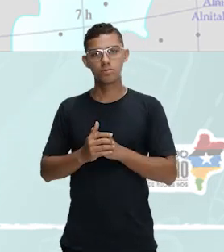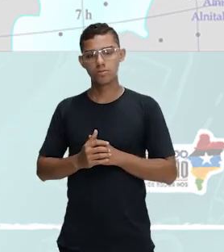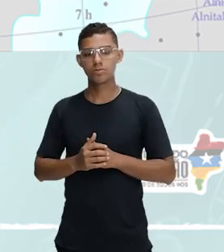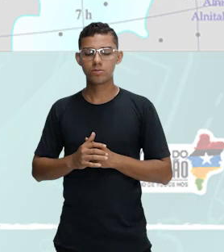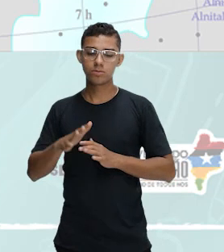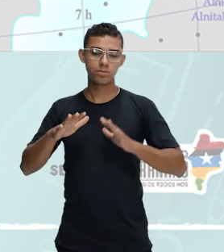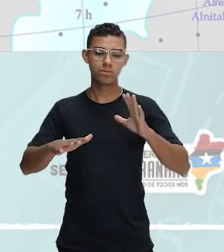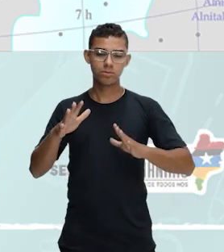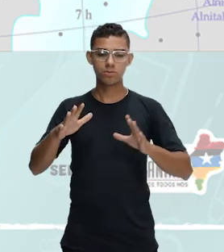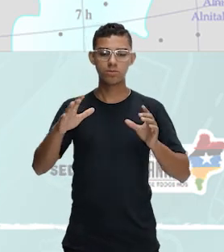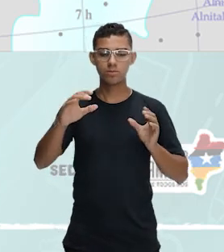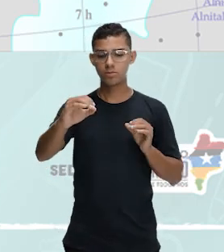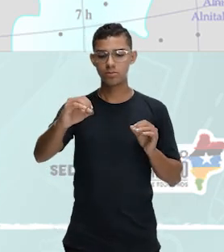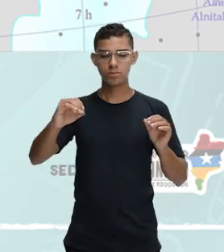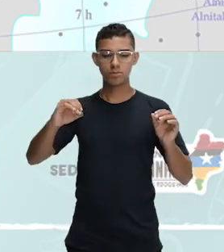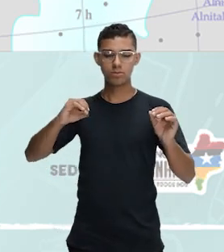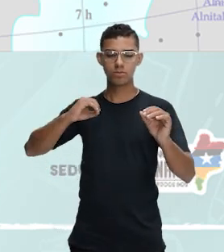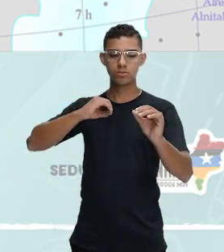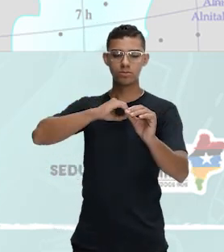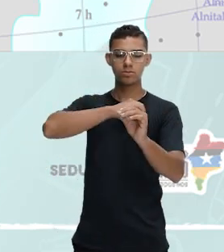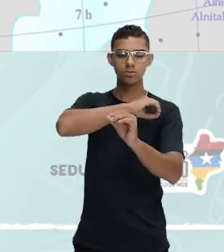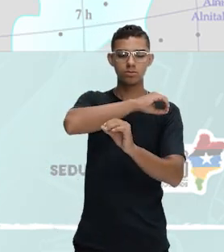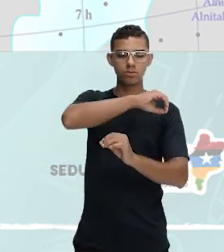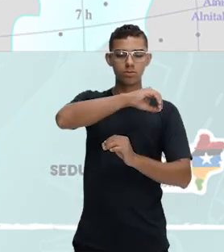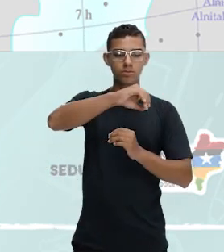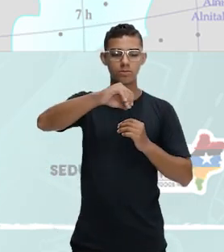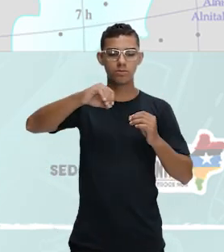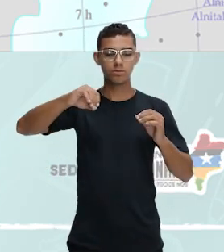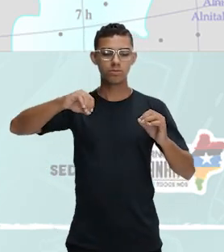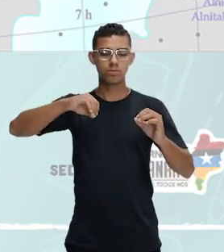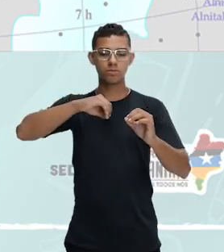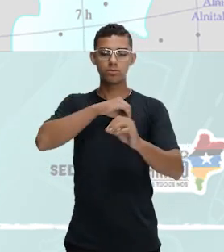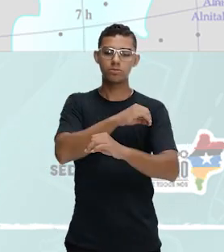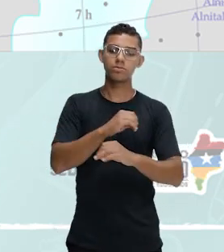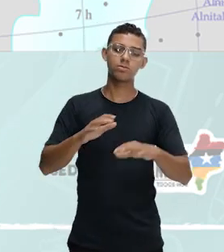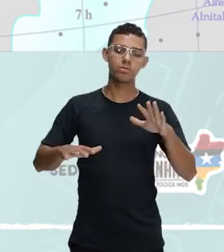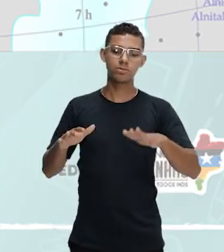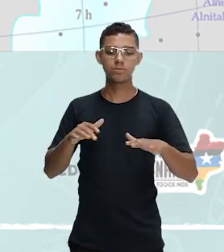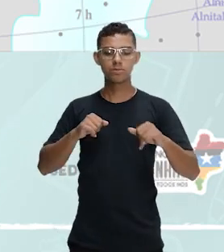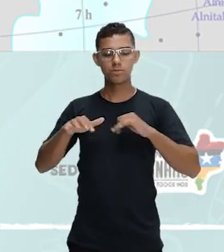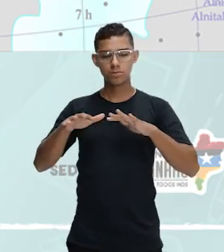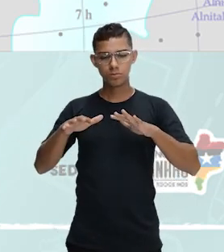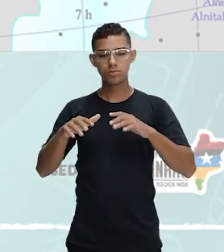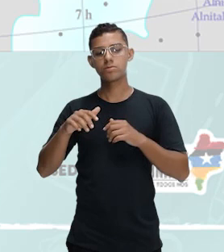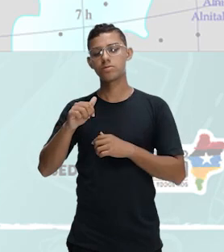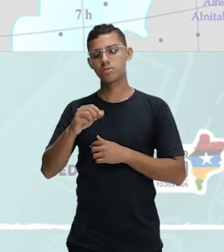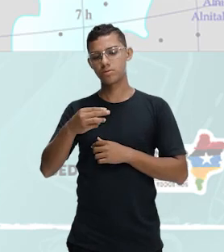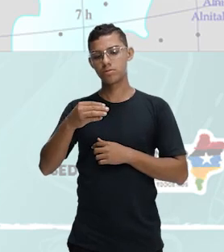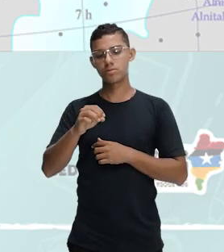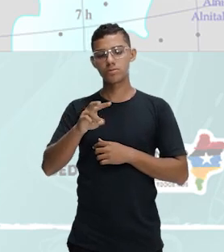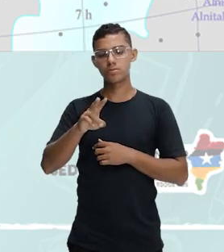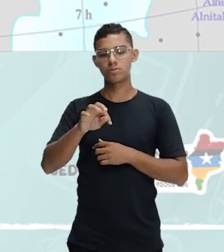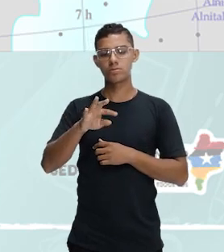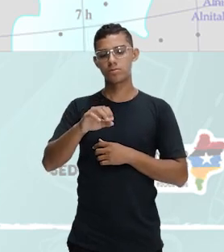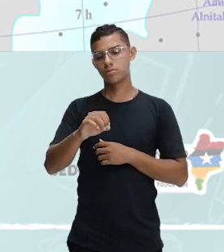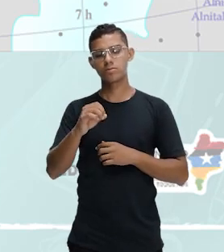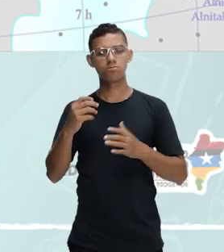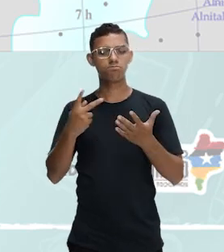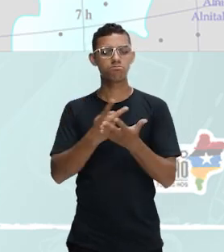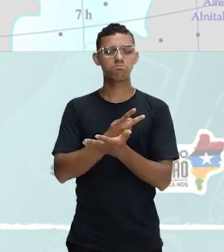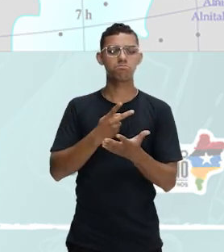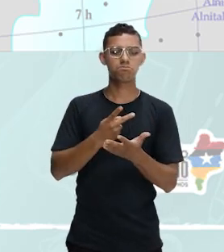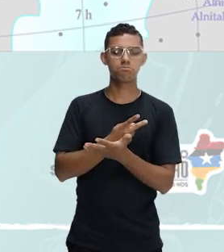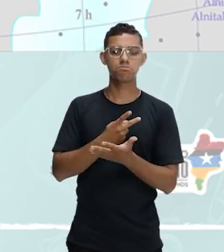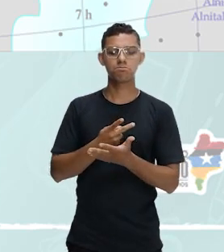ora se move na direção oposta, movimento retrógrado, tá ok? Então esse é o movimento ali aleatório, irregular desses